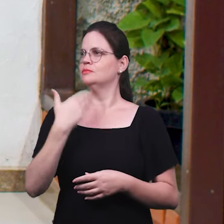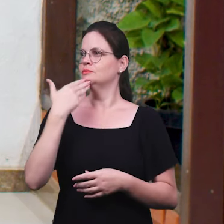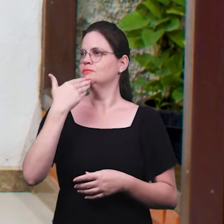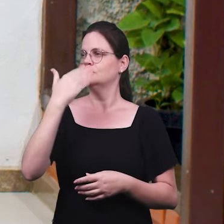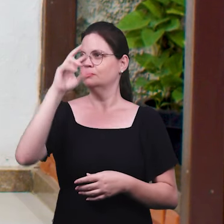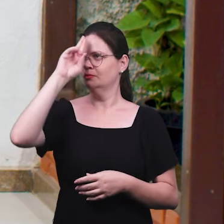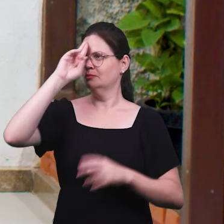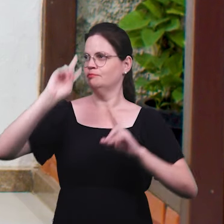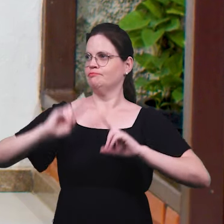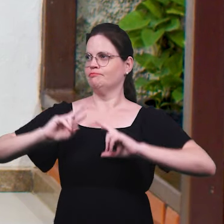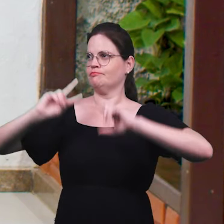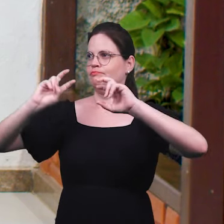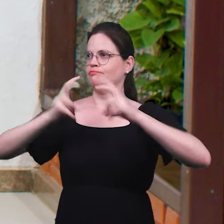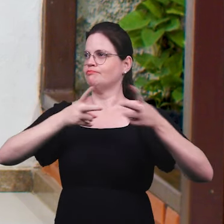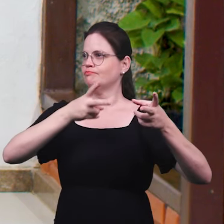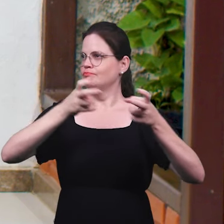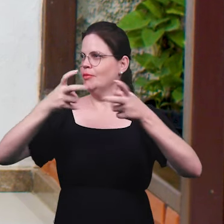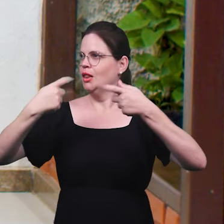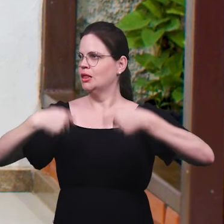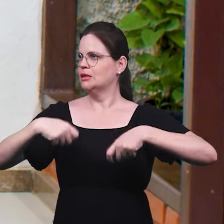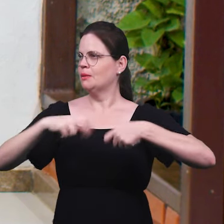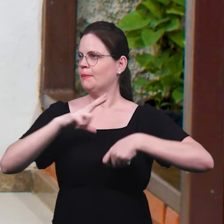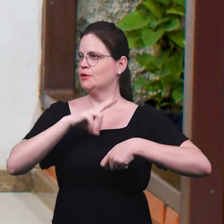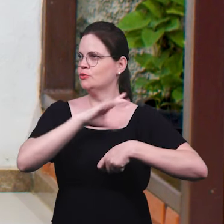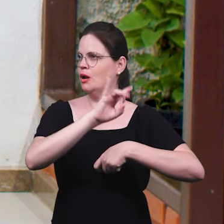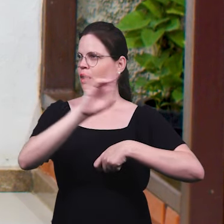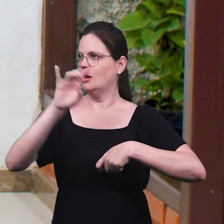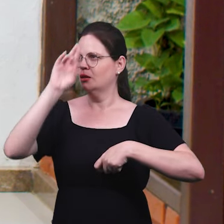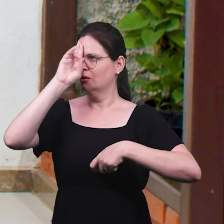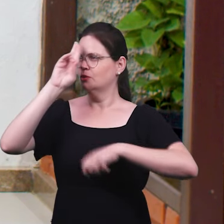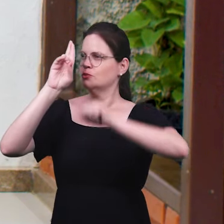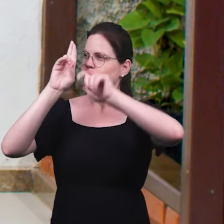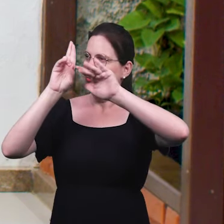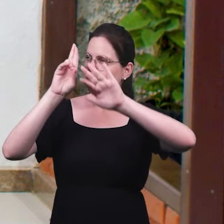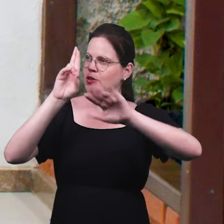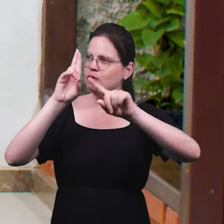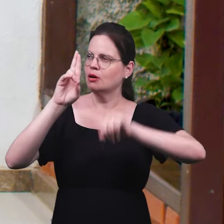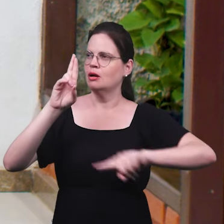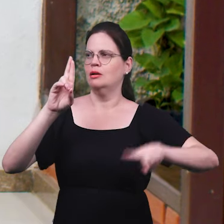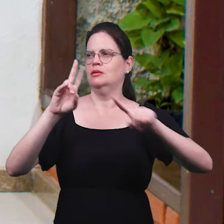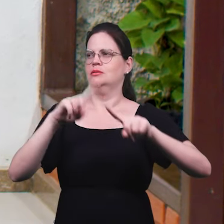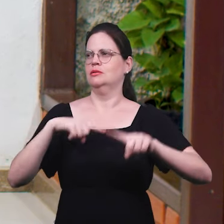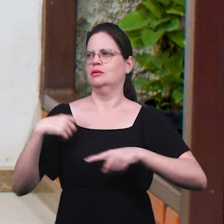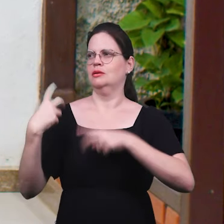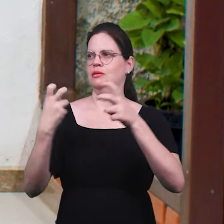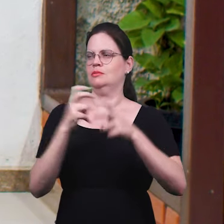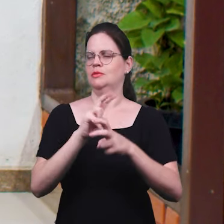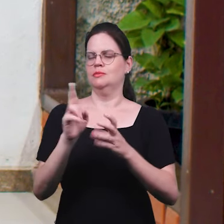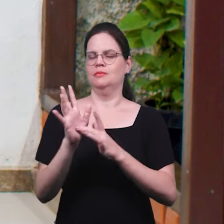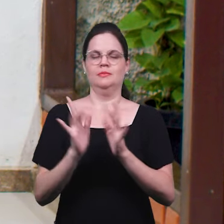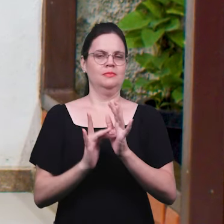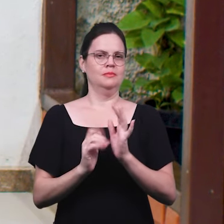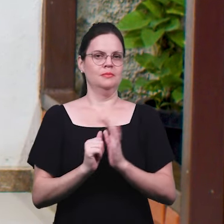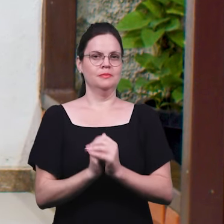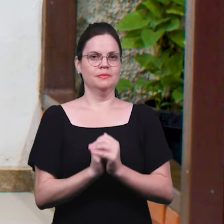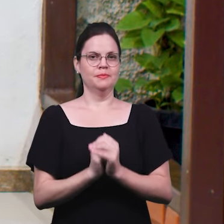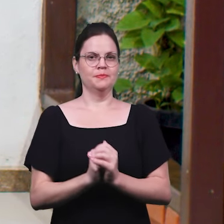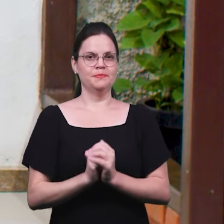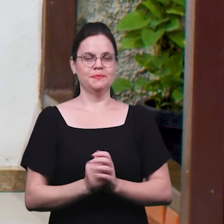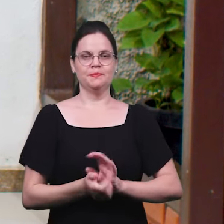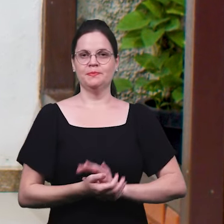ouvindo, Senhor, todas as necessidades, que o Senhor, só o Senhor é conhecedor. Nós clamamos em nome do Senhor Jesus.